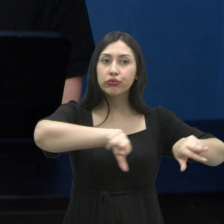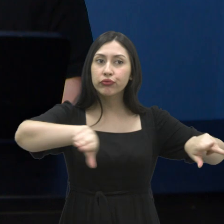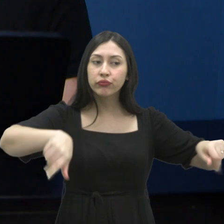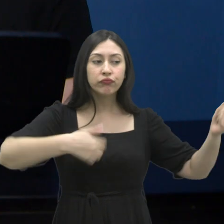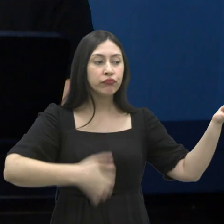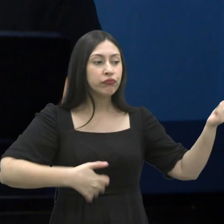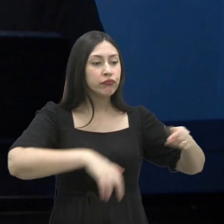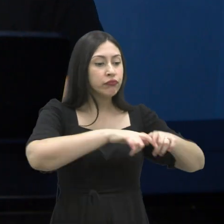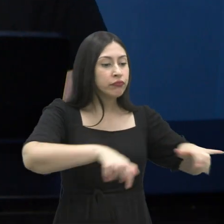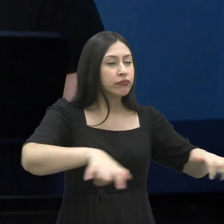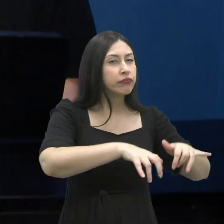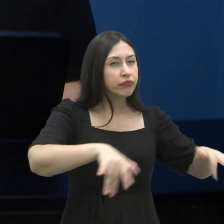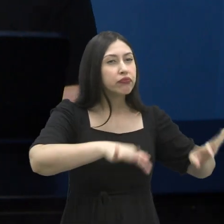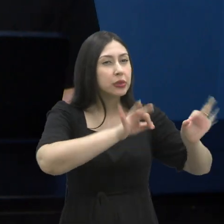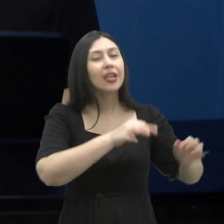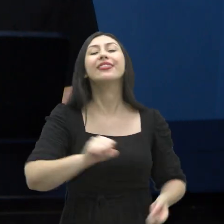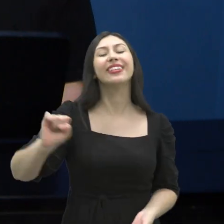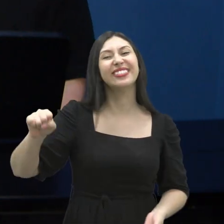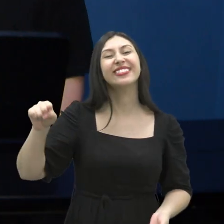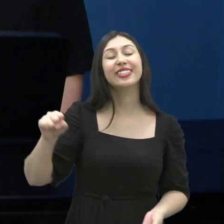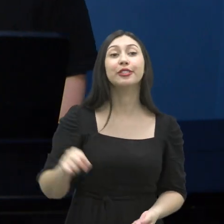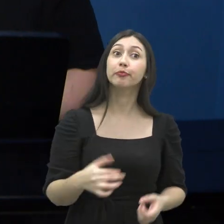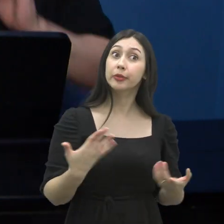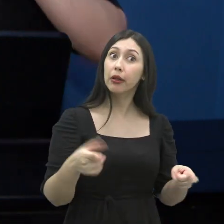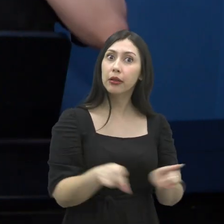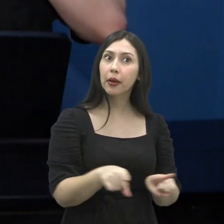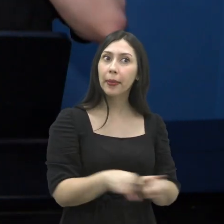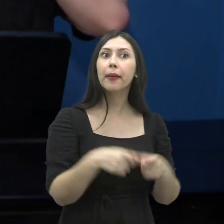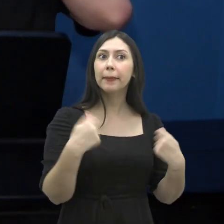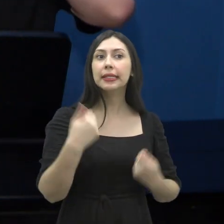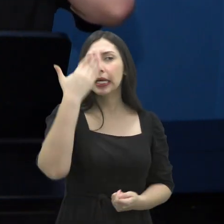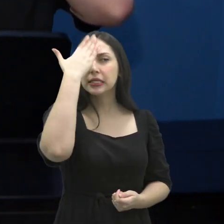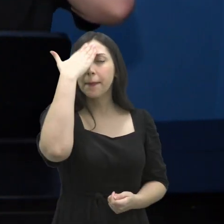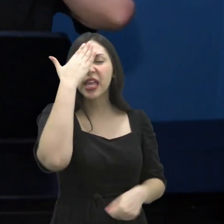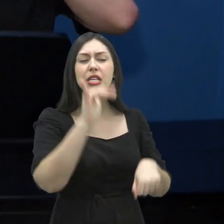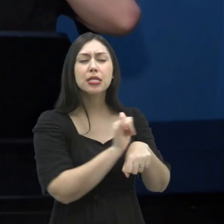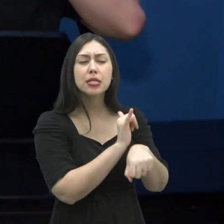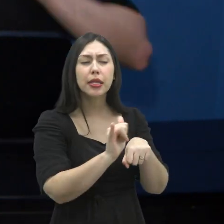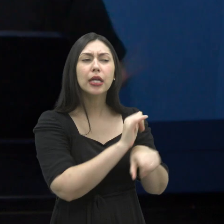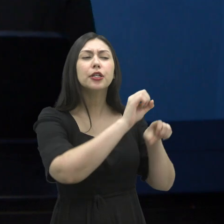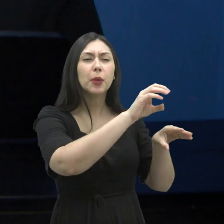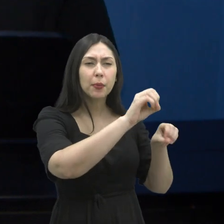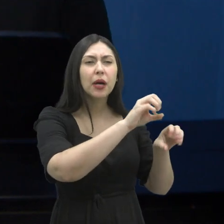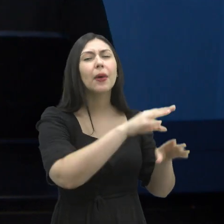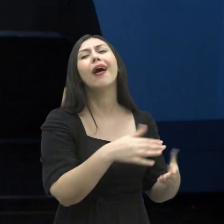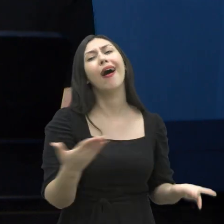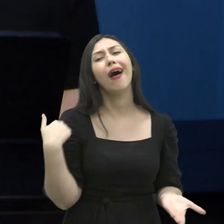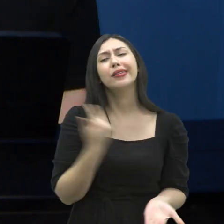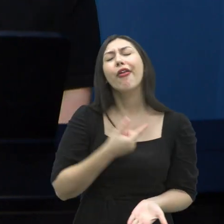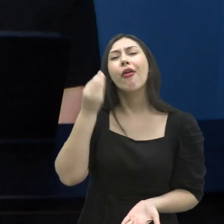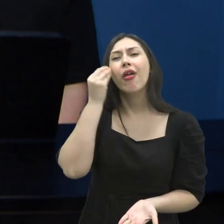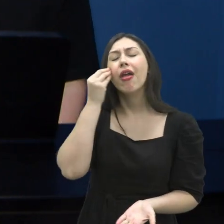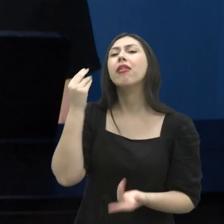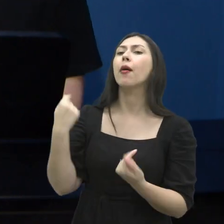multi-instrumentalista, assim que fala? Multi-instrumentista. Multi-instrumentista e ainda ser didático, né, Gabriel? A gente tenta, né, pessoal? São muitas coisas